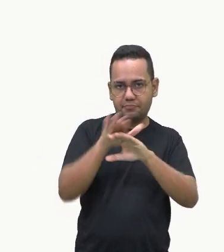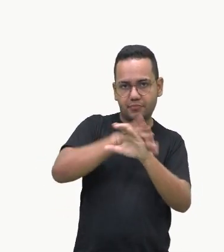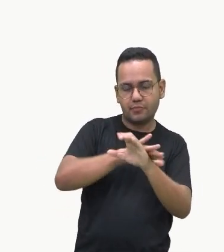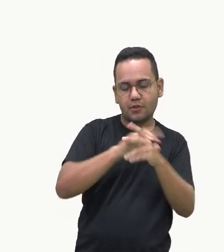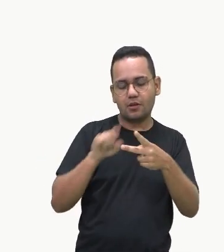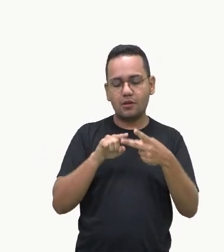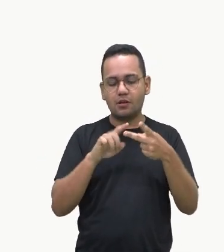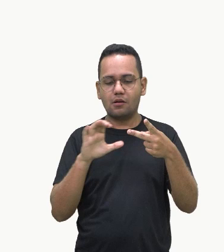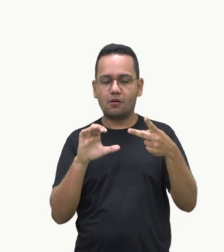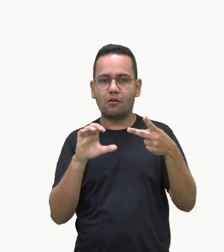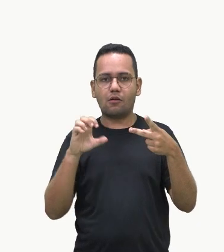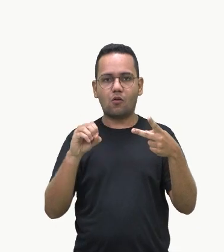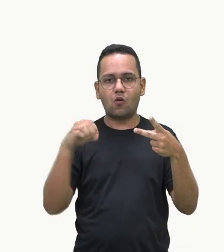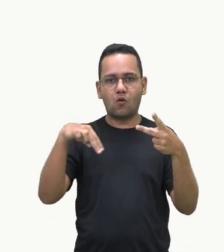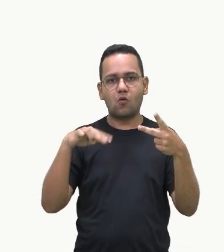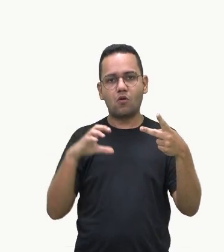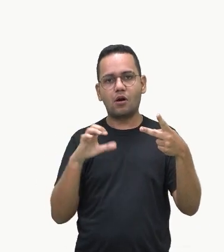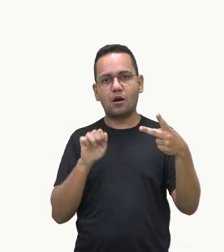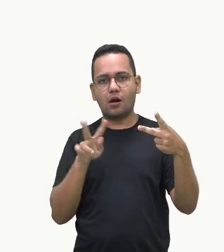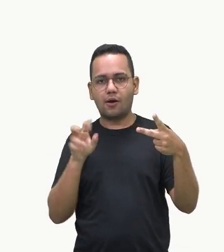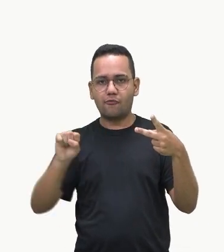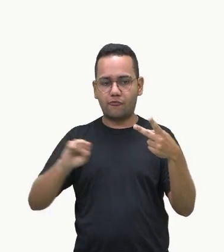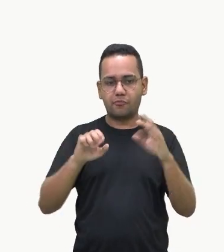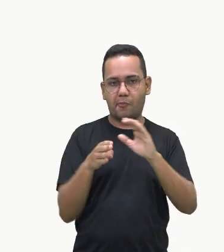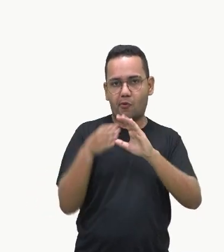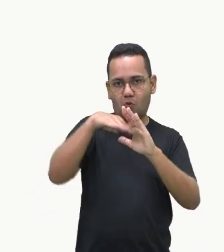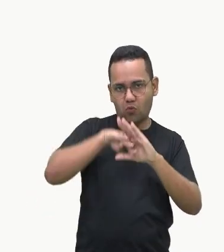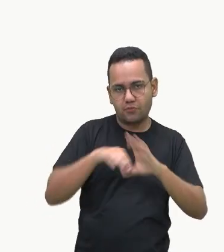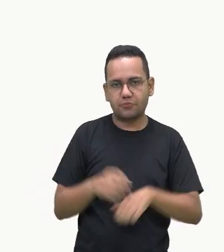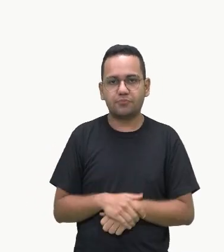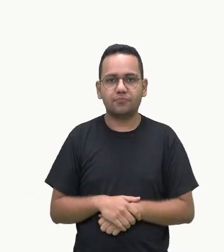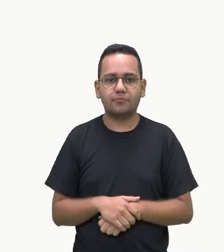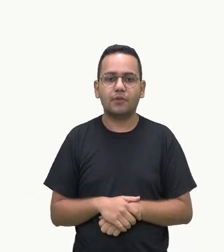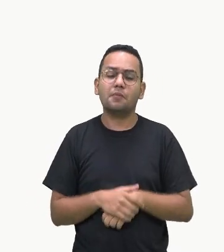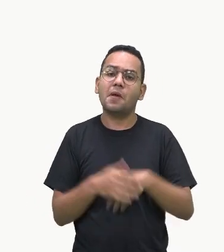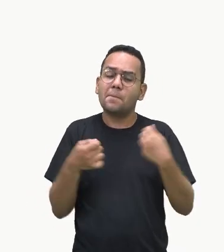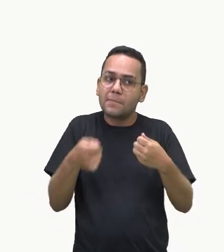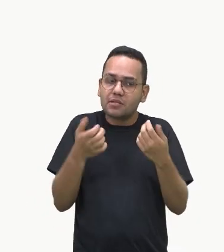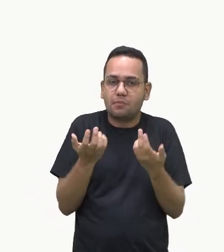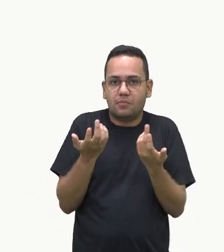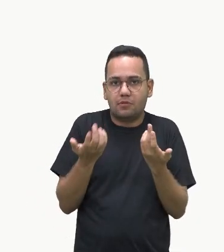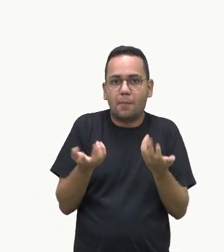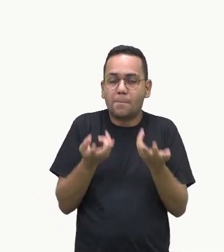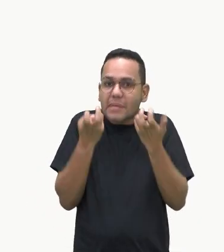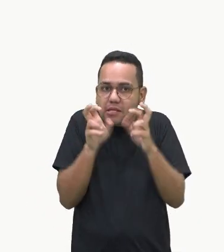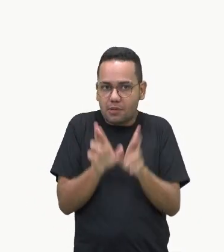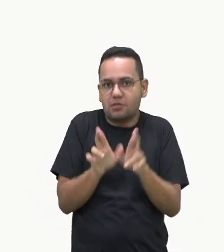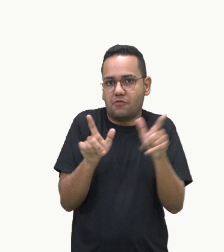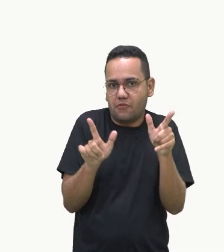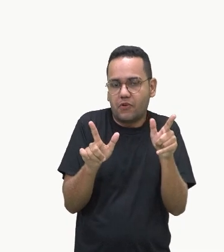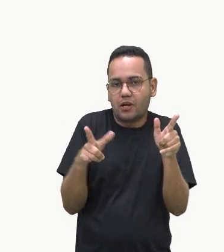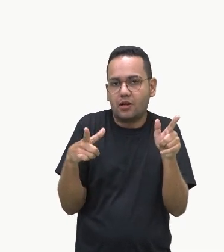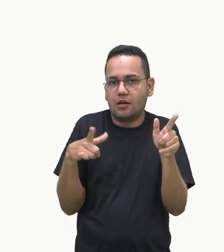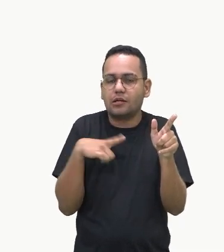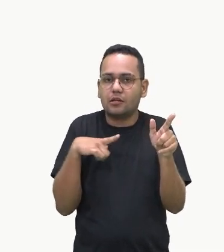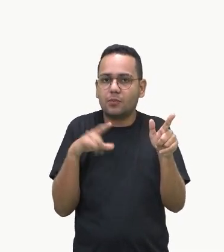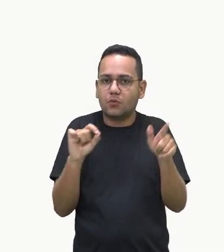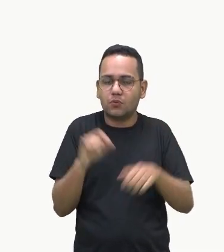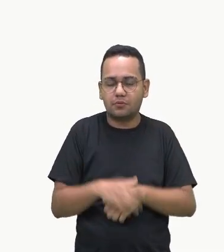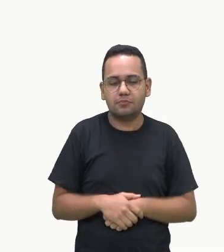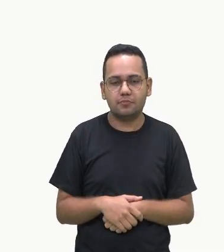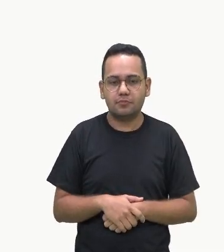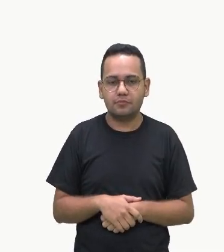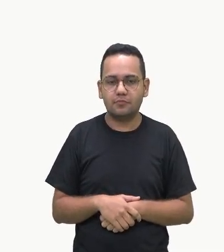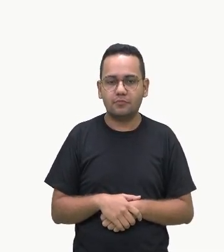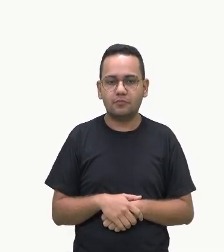tem que saber fazer, ok? Porque em algumas questões, em algumas situações, nós seremos confrontados, seremos interrogados se o polígono